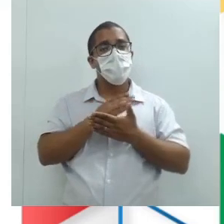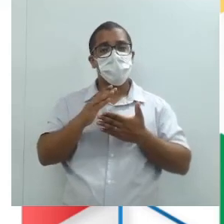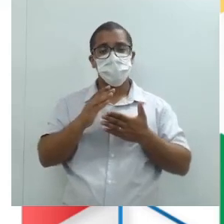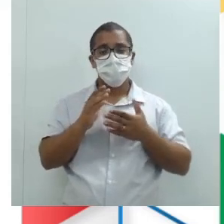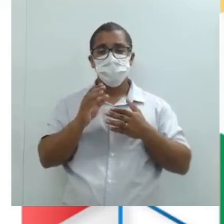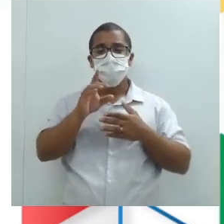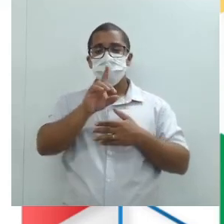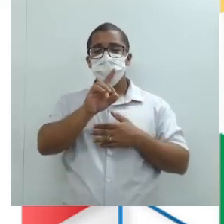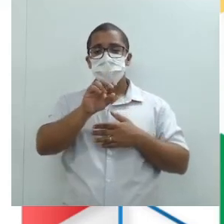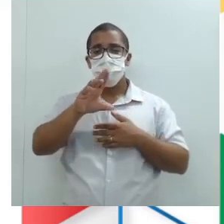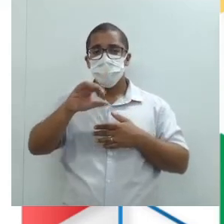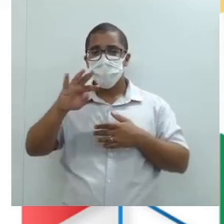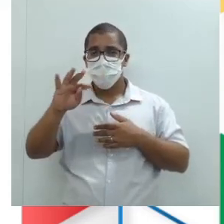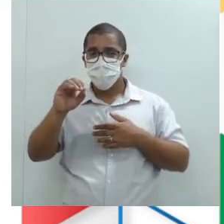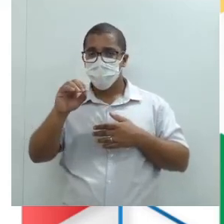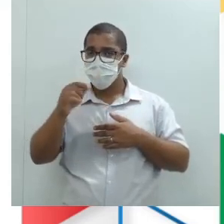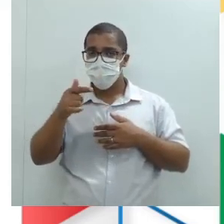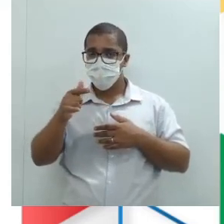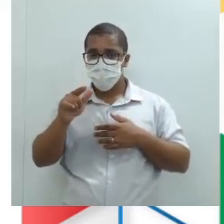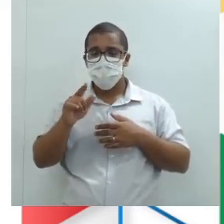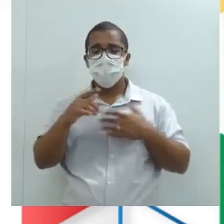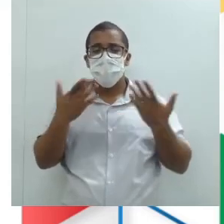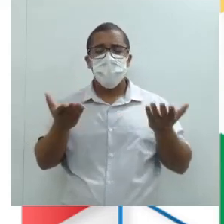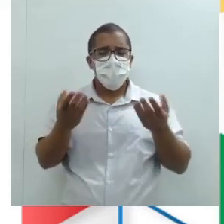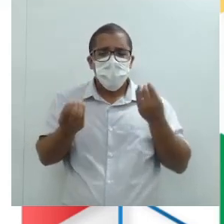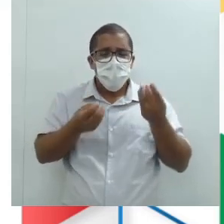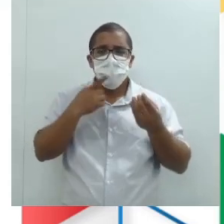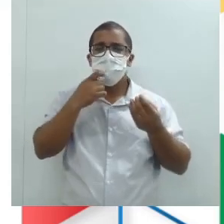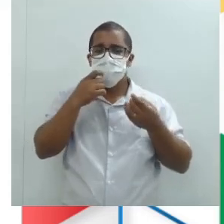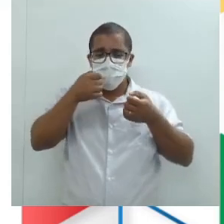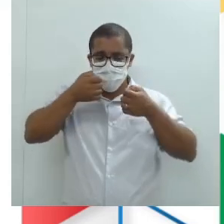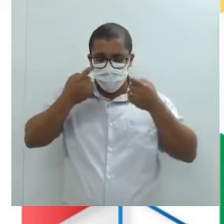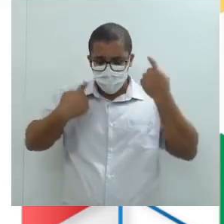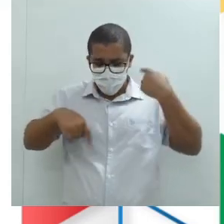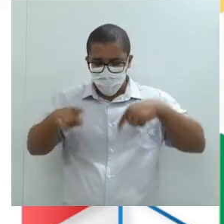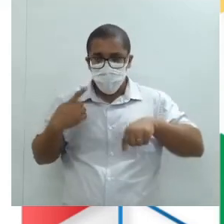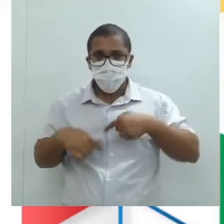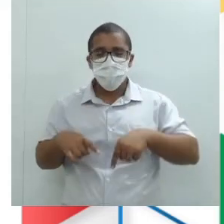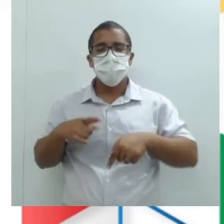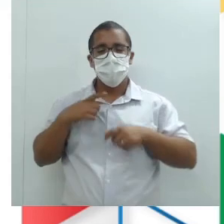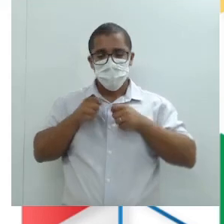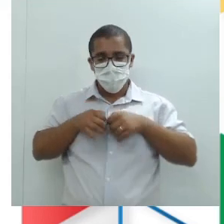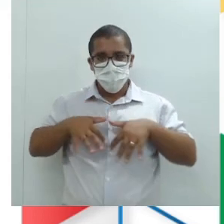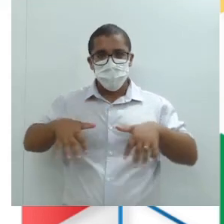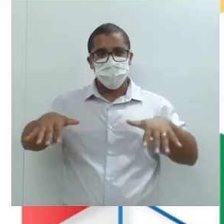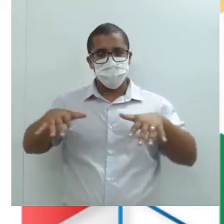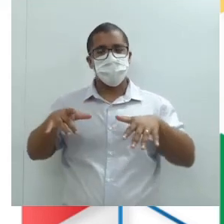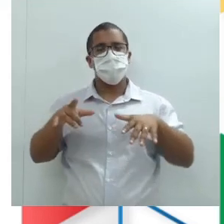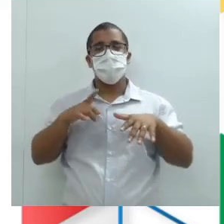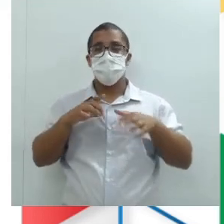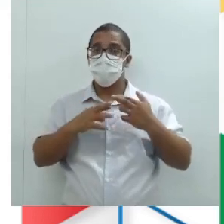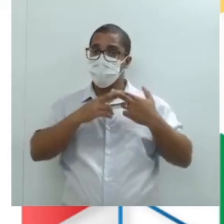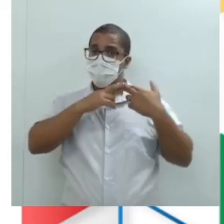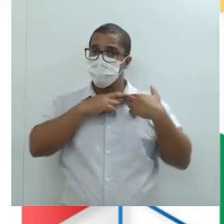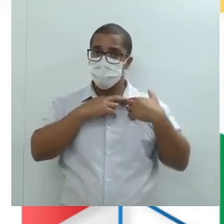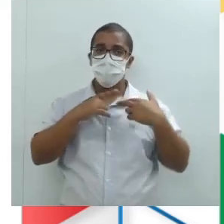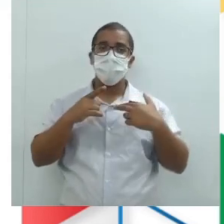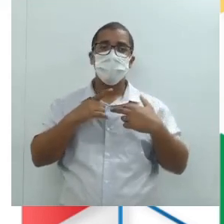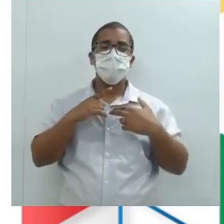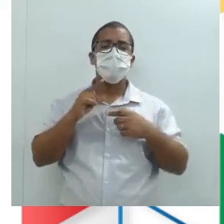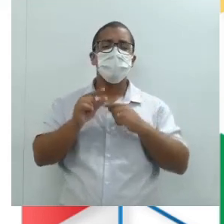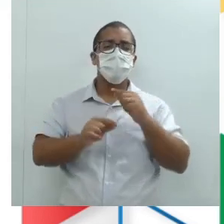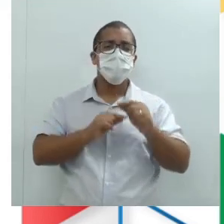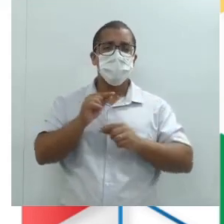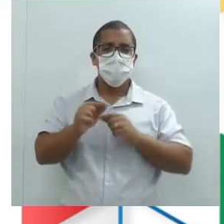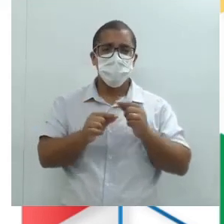suas secreções no sangue, o qual ele é responsável por transportar essas